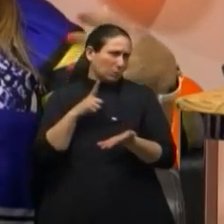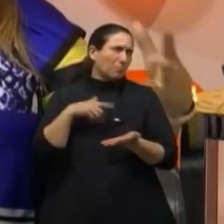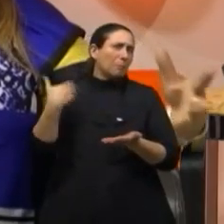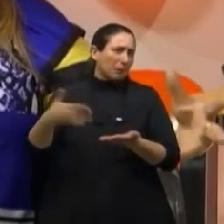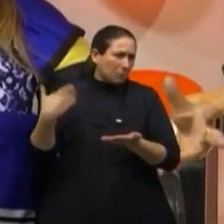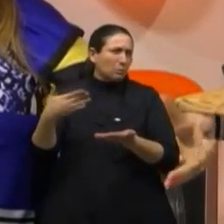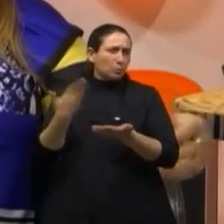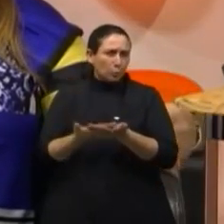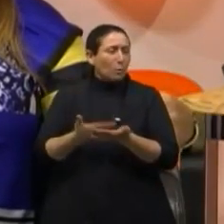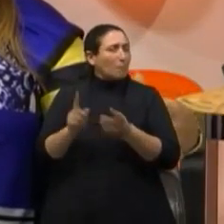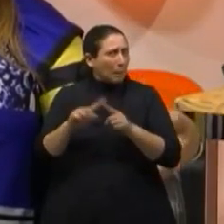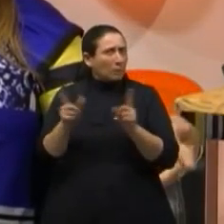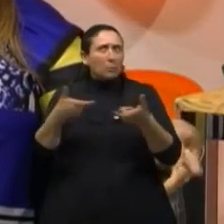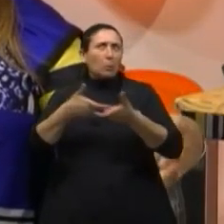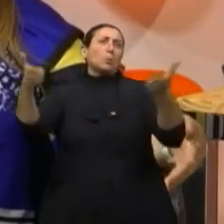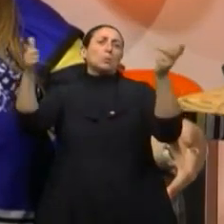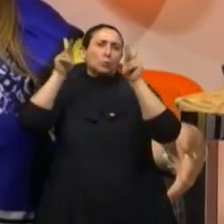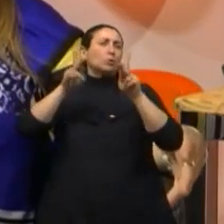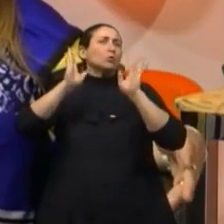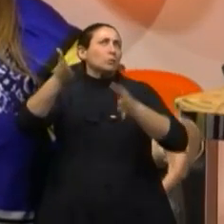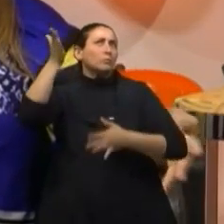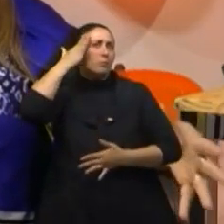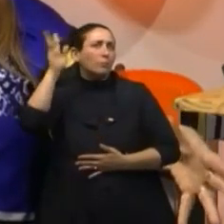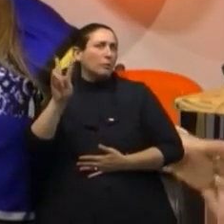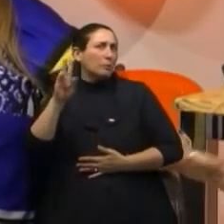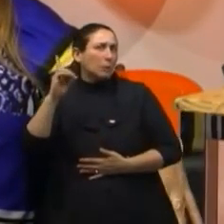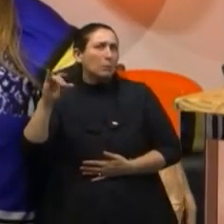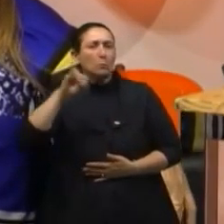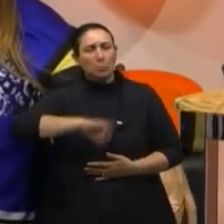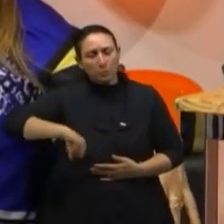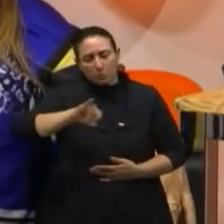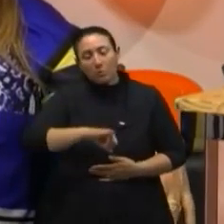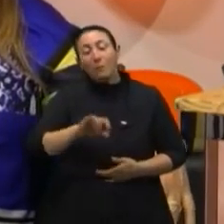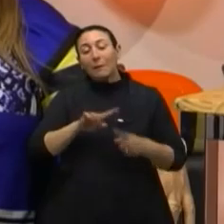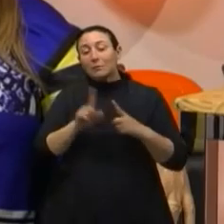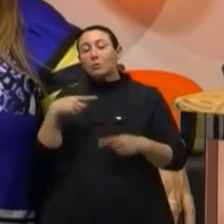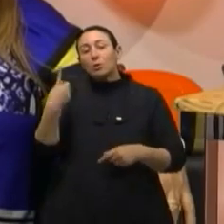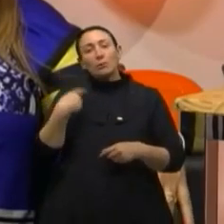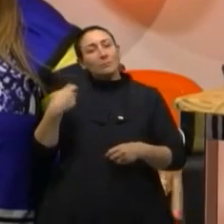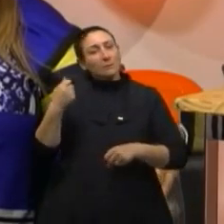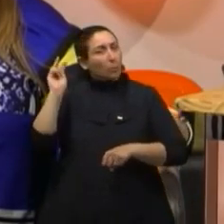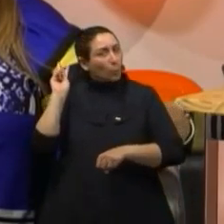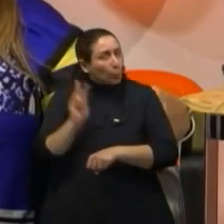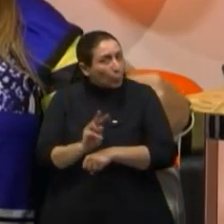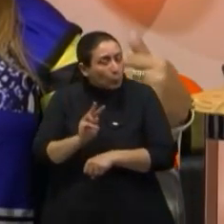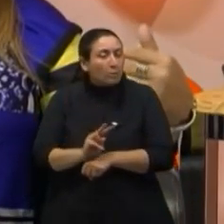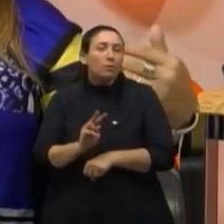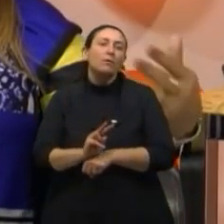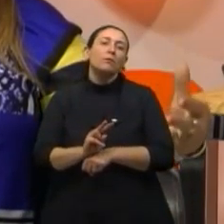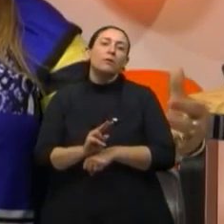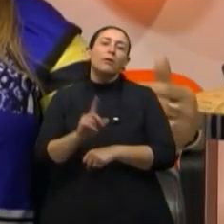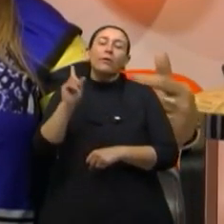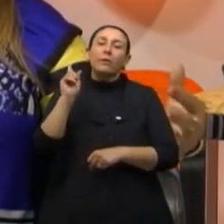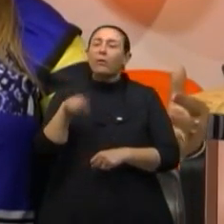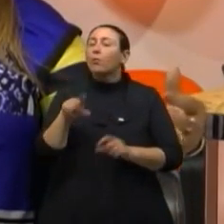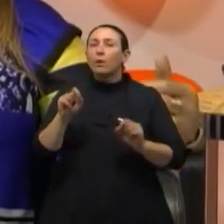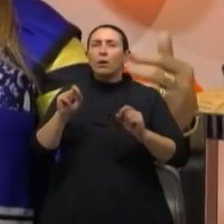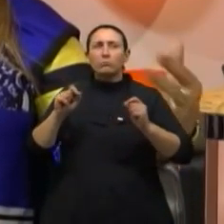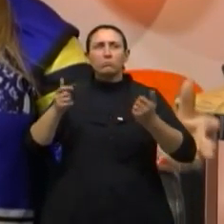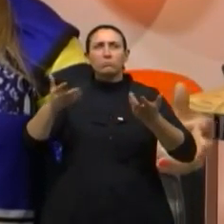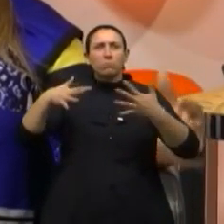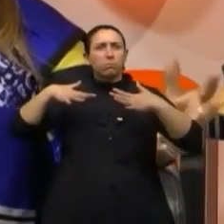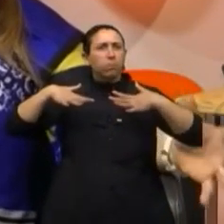em alta né e o que nós temos que cuidar realmente é a esse bum produzir